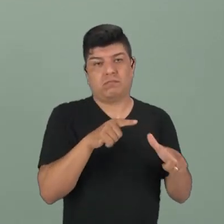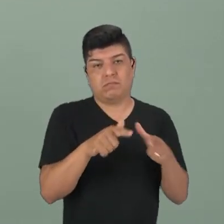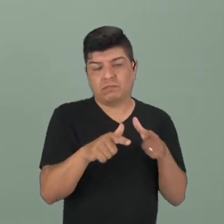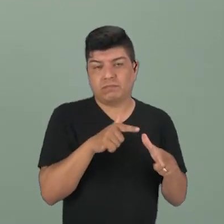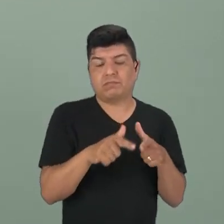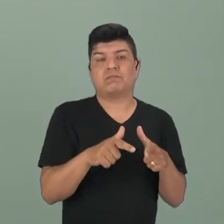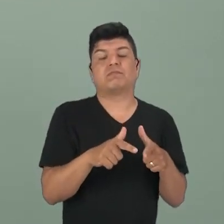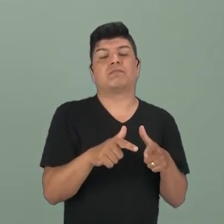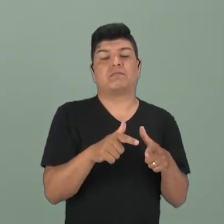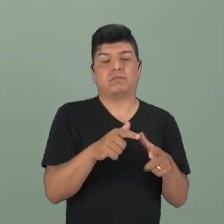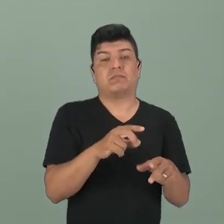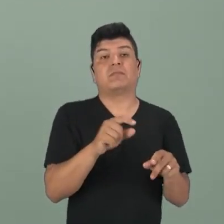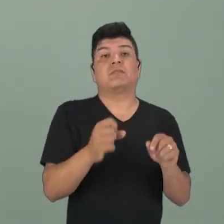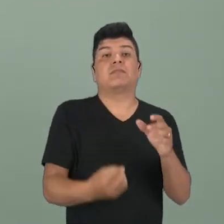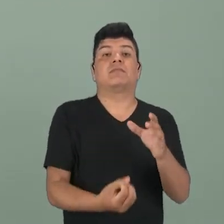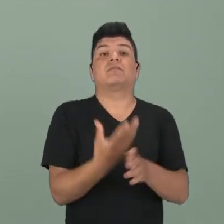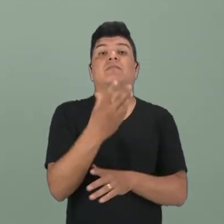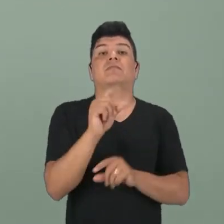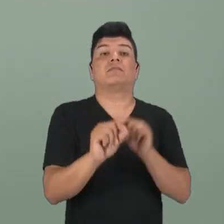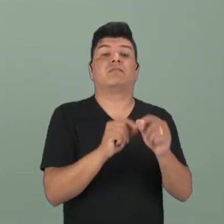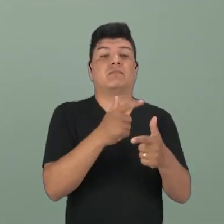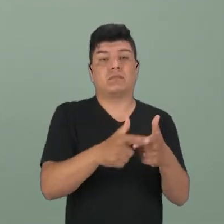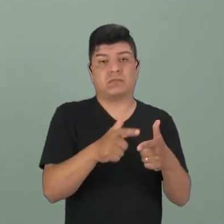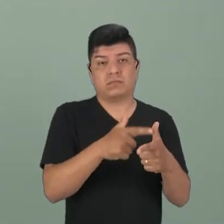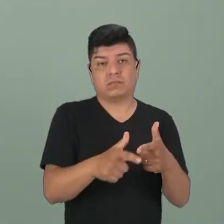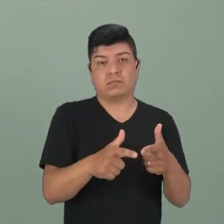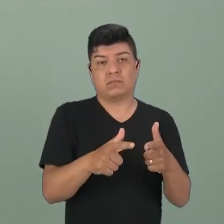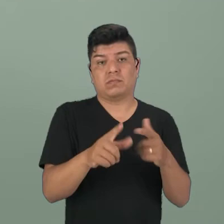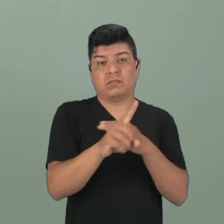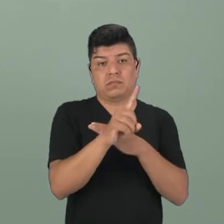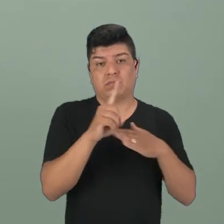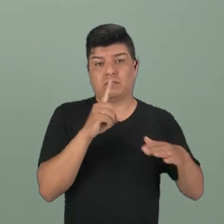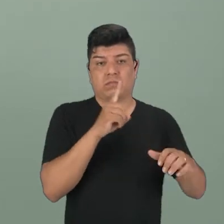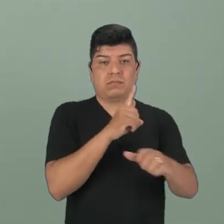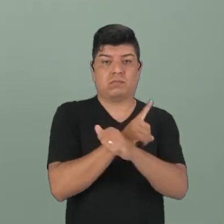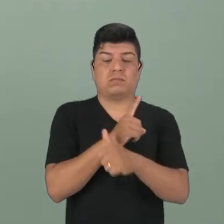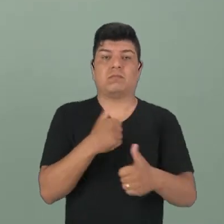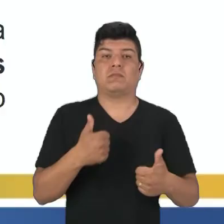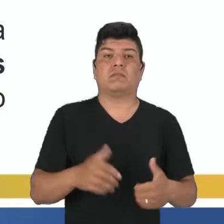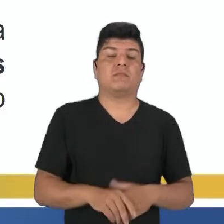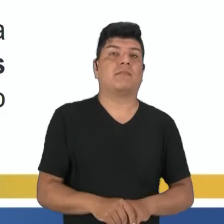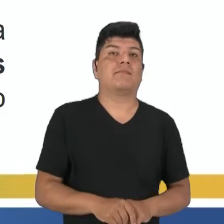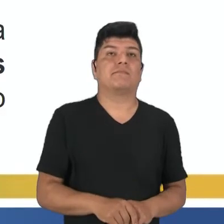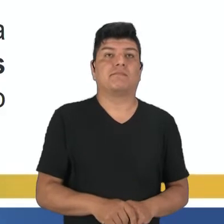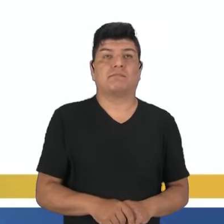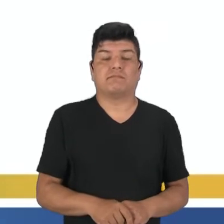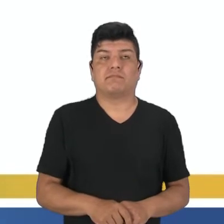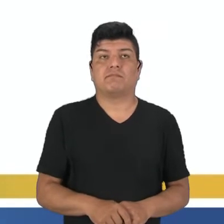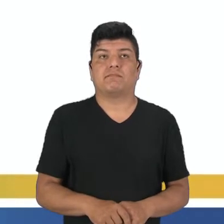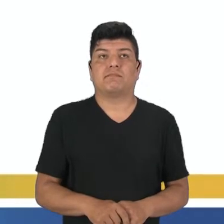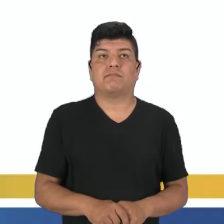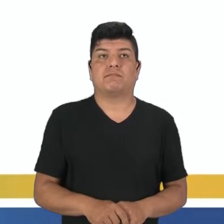de emprego, que geram o quê? Geram problemas na sociedade, certinho?